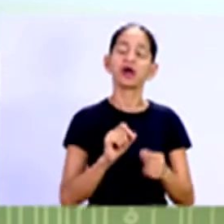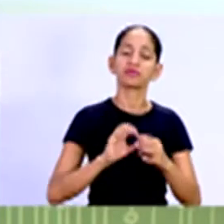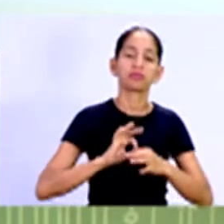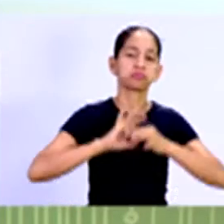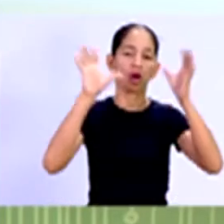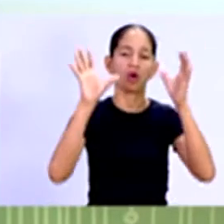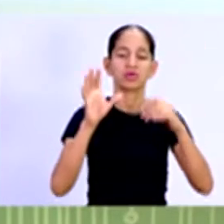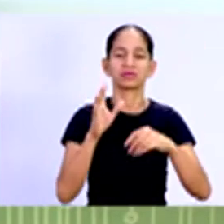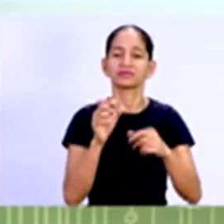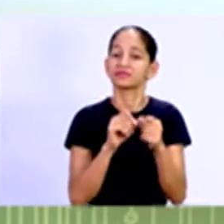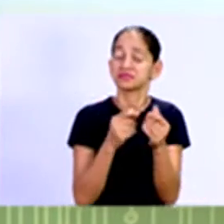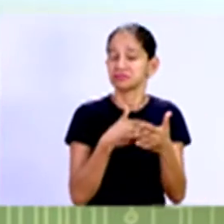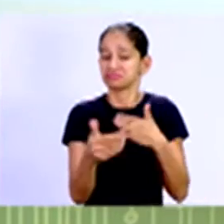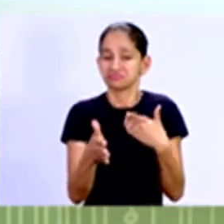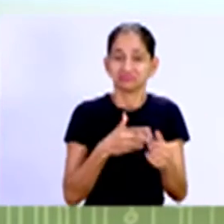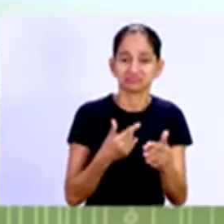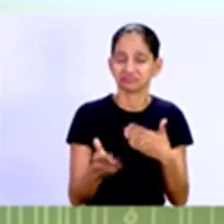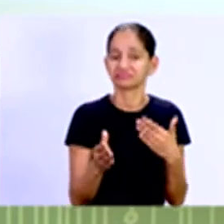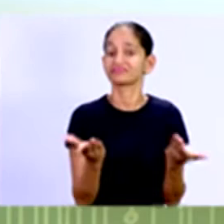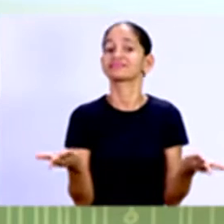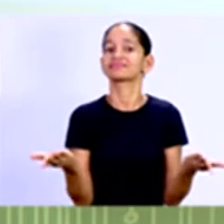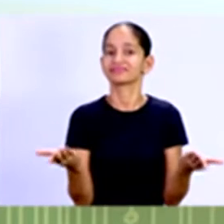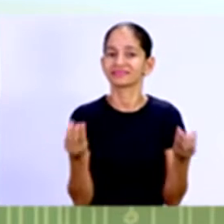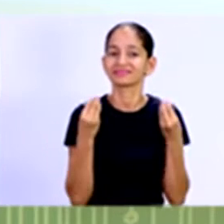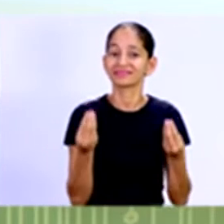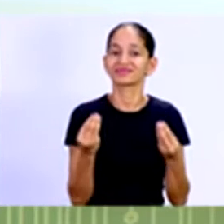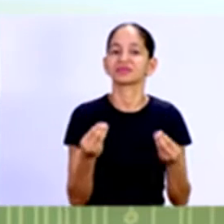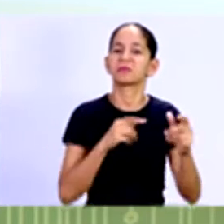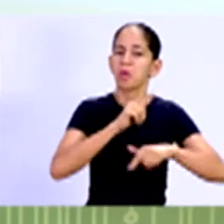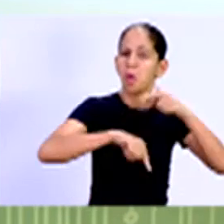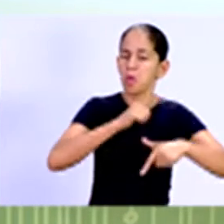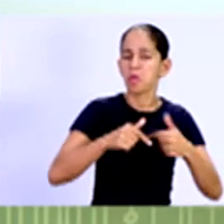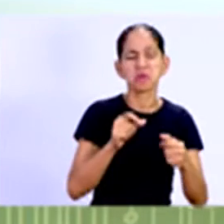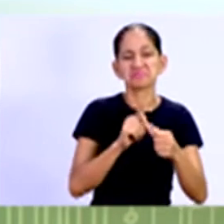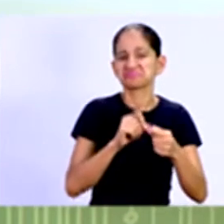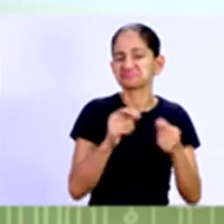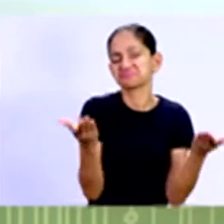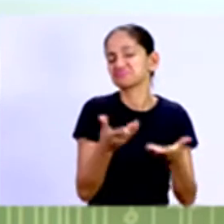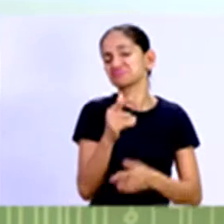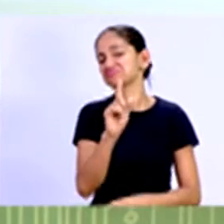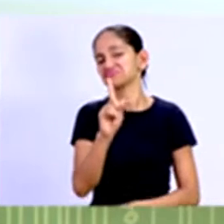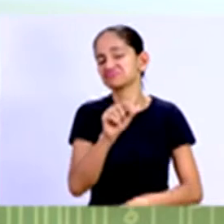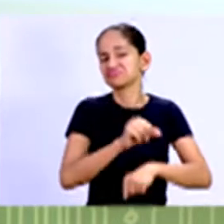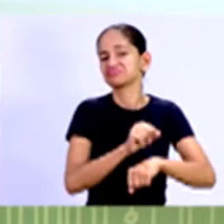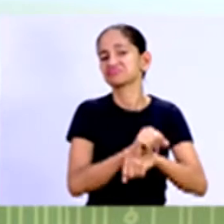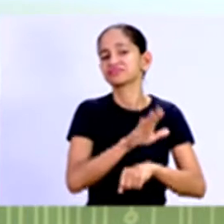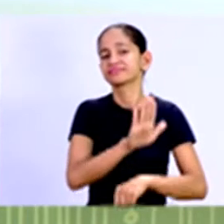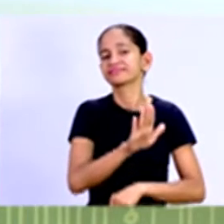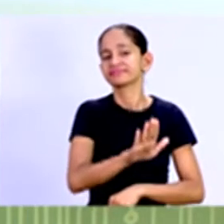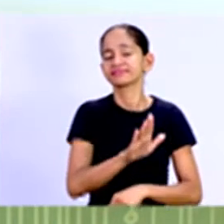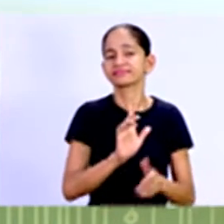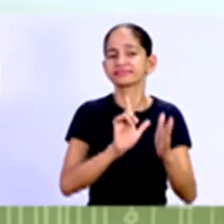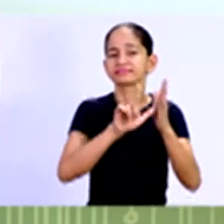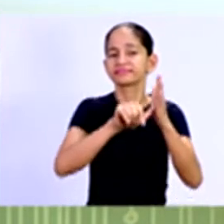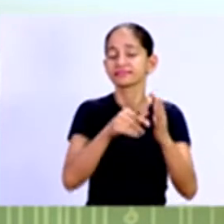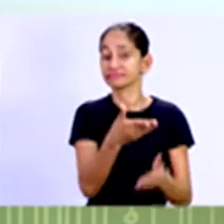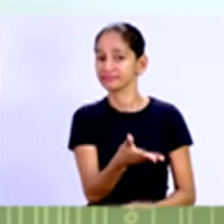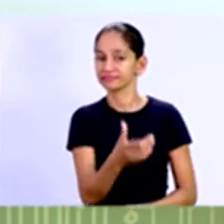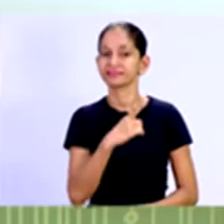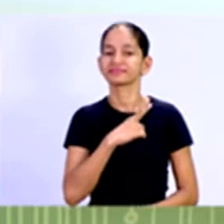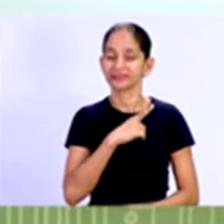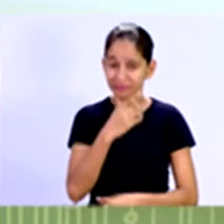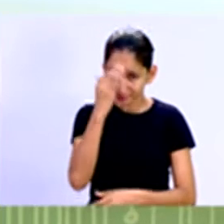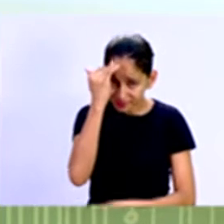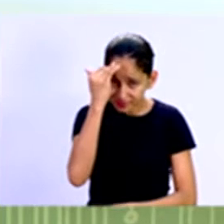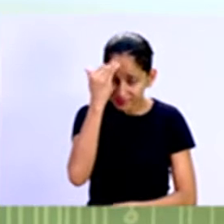né? O meu chefe não está, então eu não vou fazer esse trabalho agora. Isso é o que nós chamamos de moral heterônoma. Se você